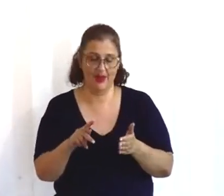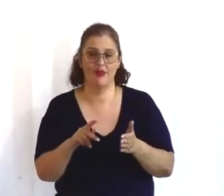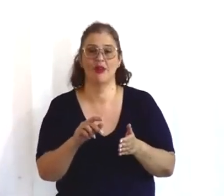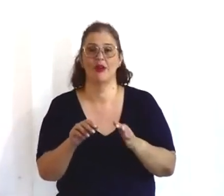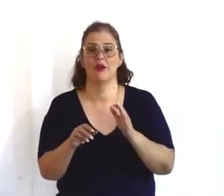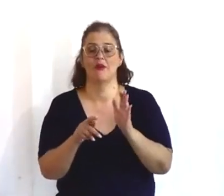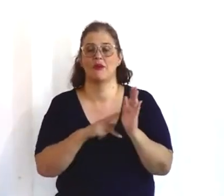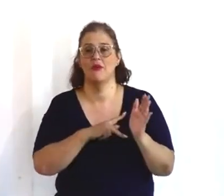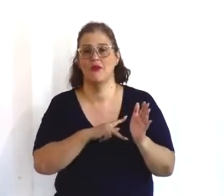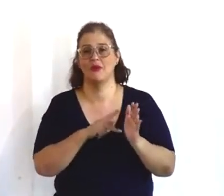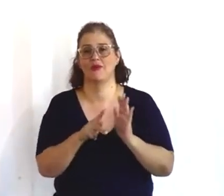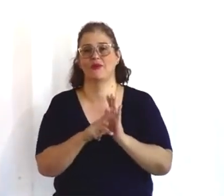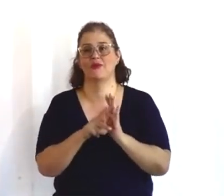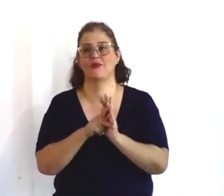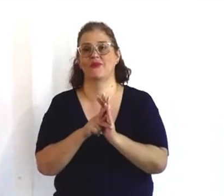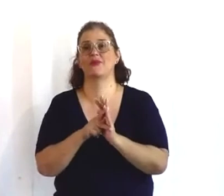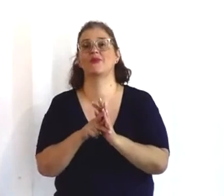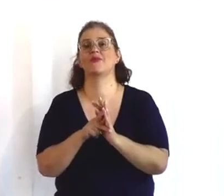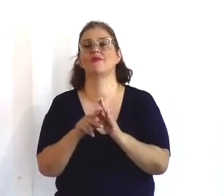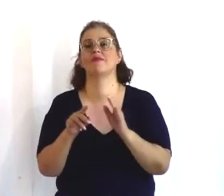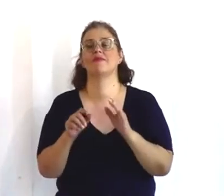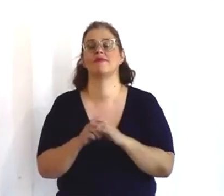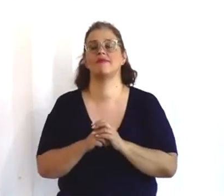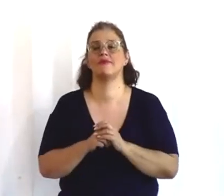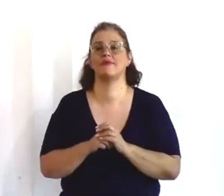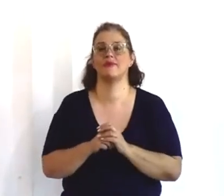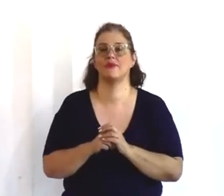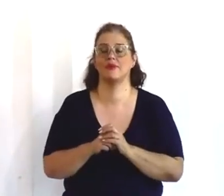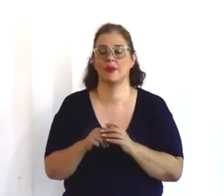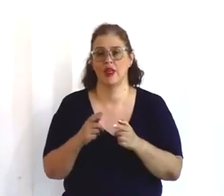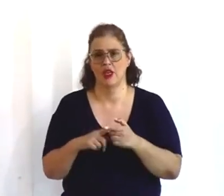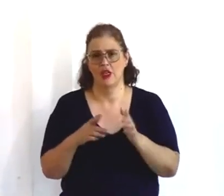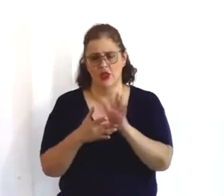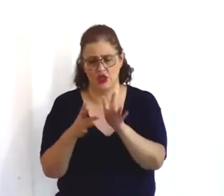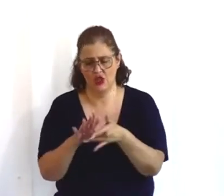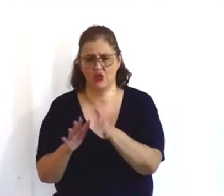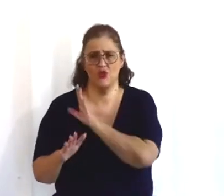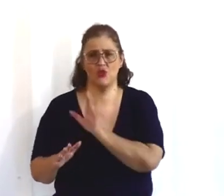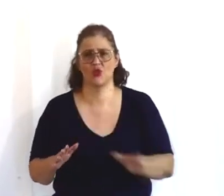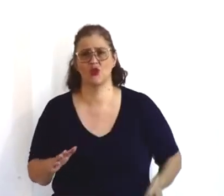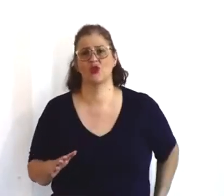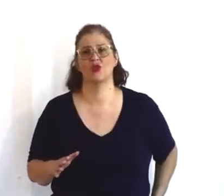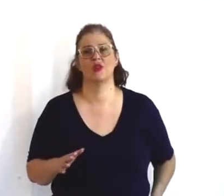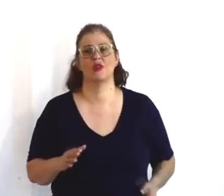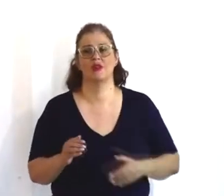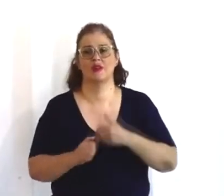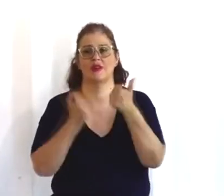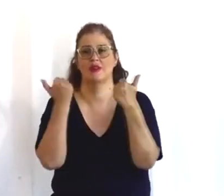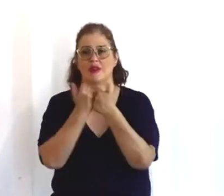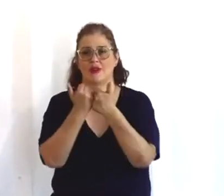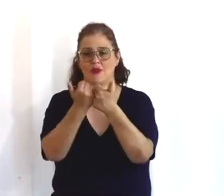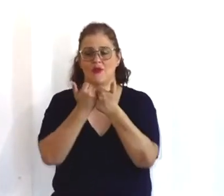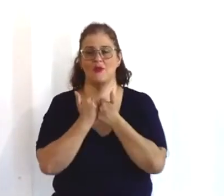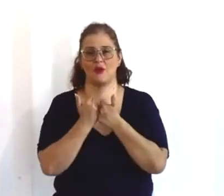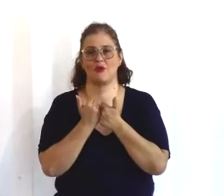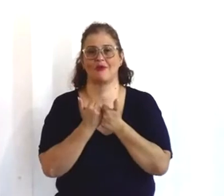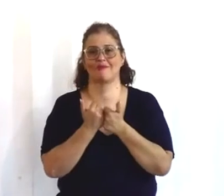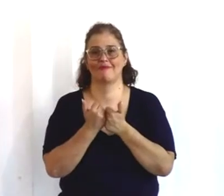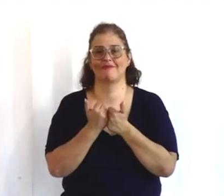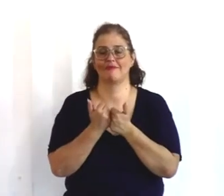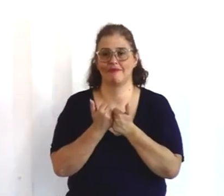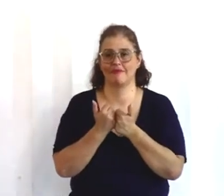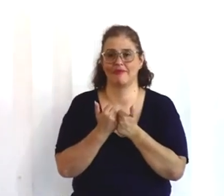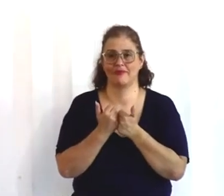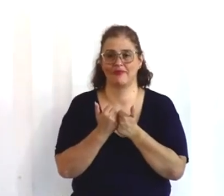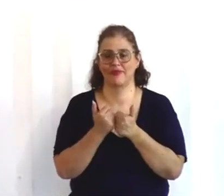Você tem um dono, e é o Senhor Jesus. Ele te comprou, Ele comprou a sua noiva, Ele comprou a sua igreja com o seu sangue precioso